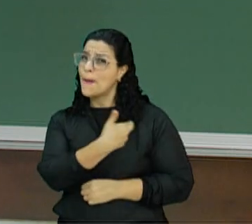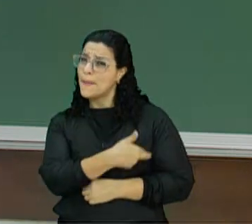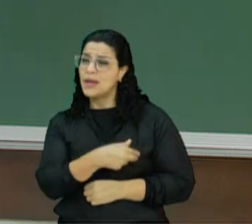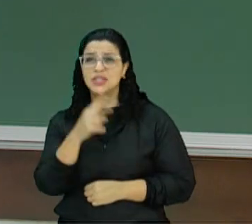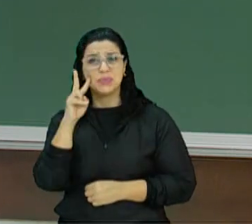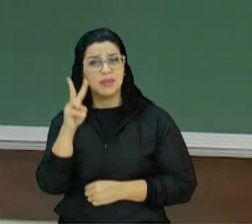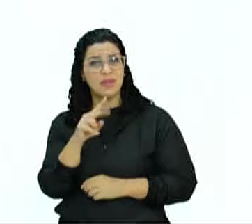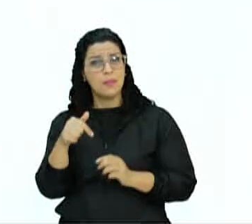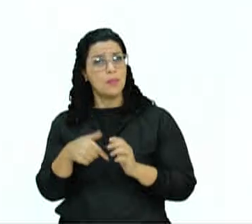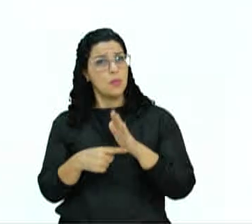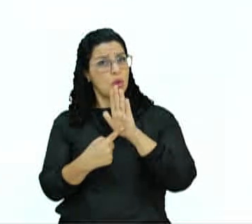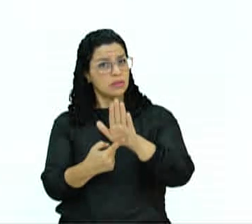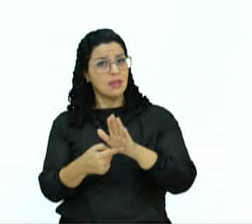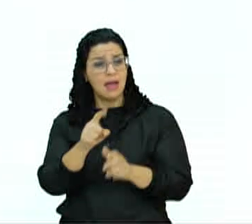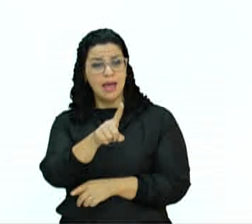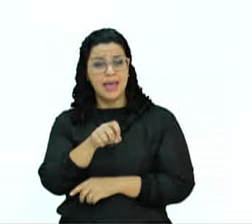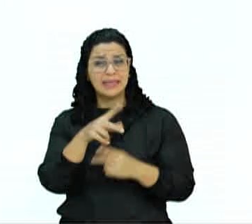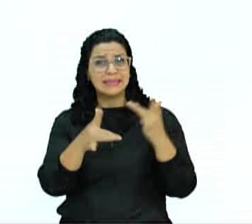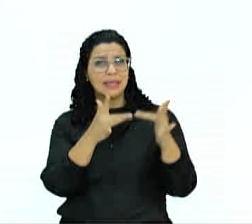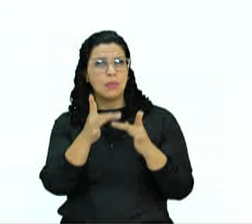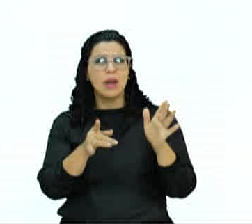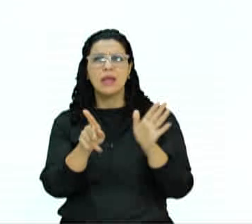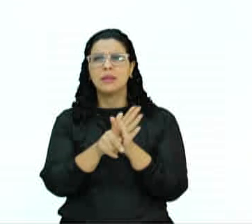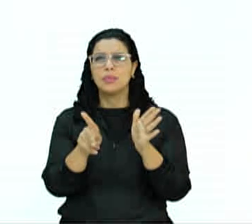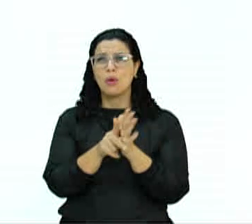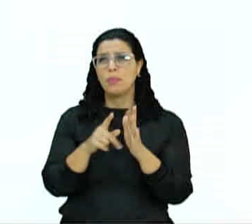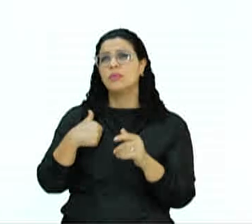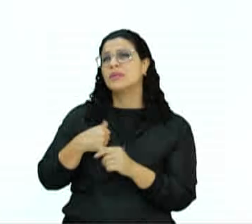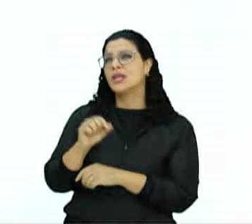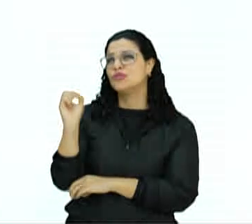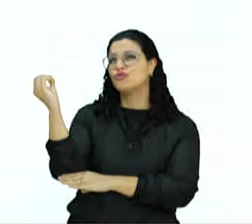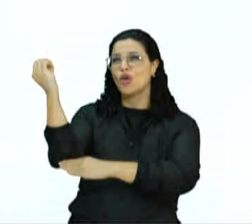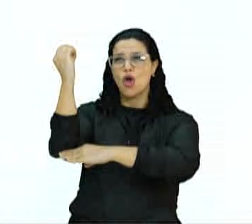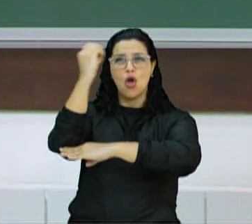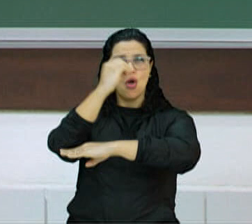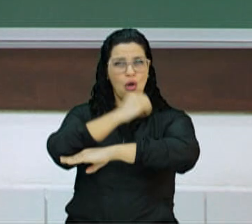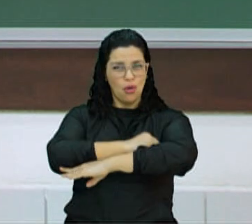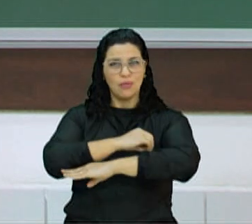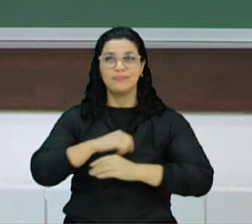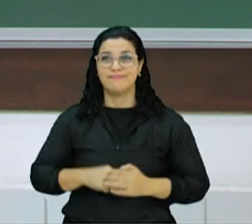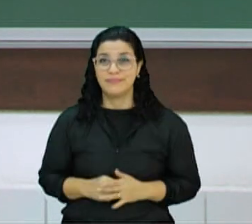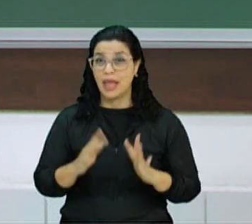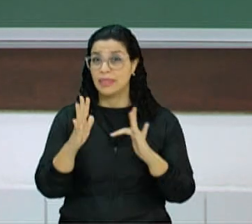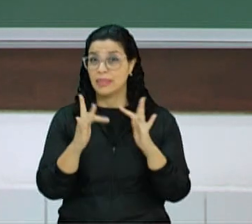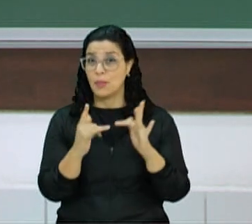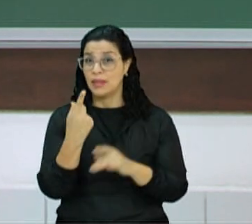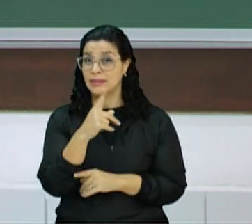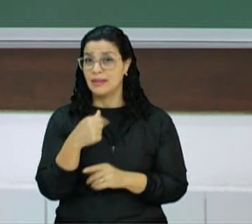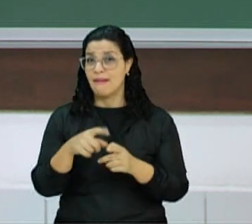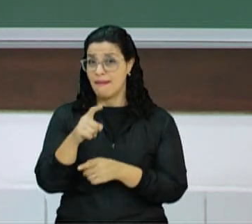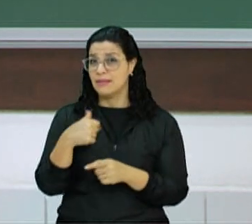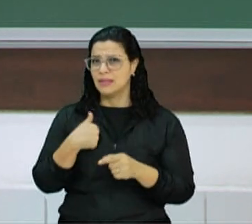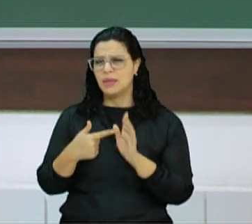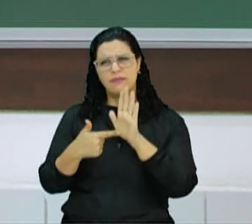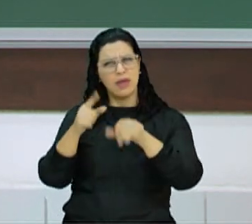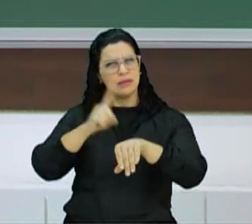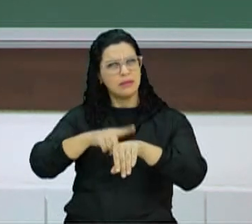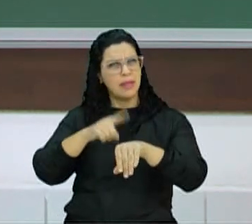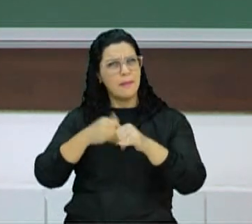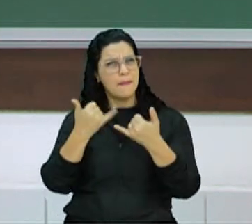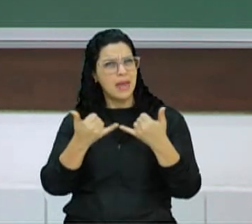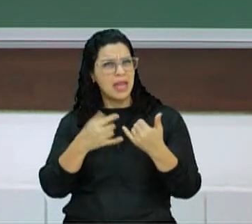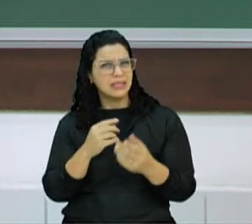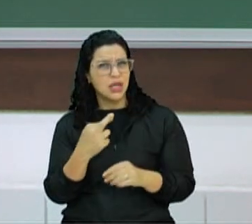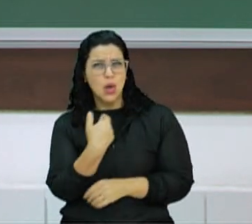vez que queria mostrar à ex-namorada o mais belo pôr do sol. Bem, neste primeiro momento, foi assim uma